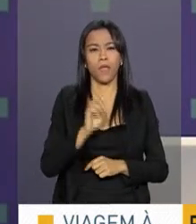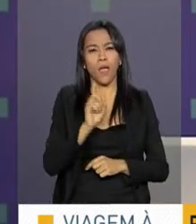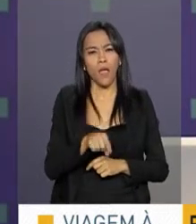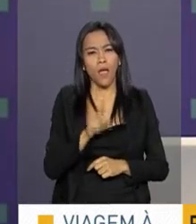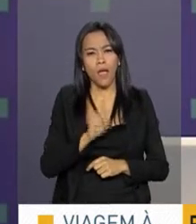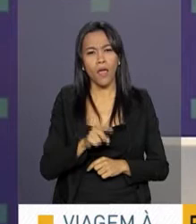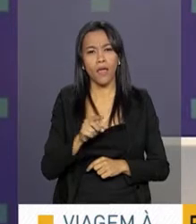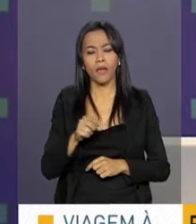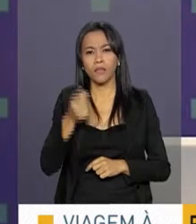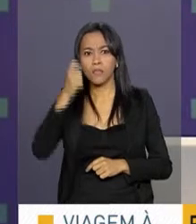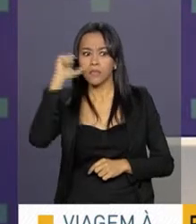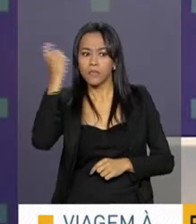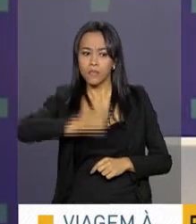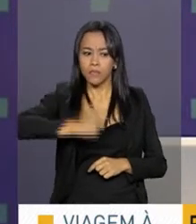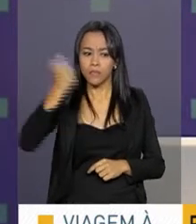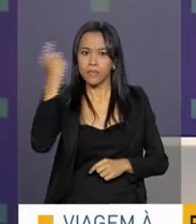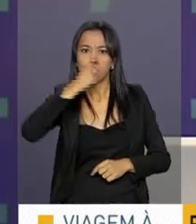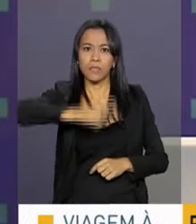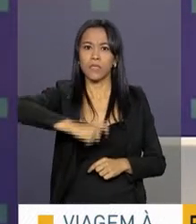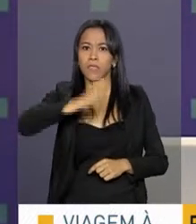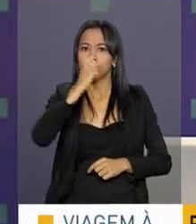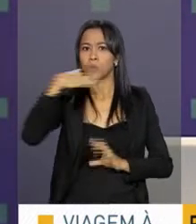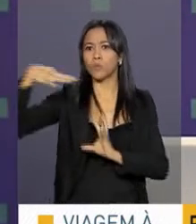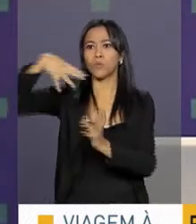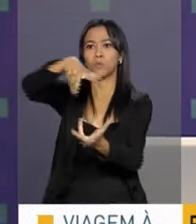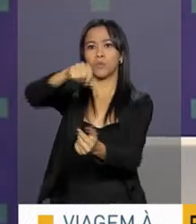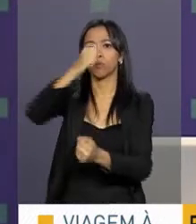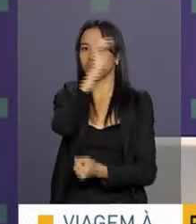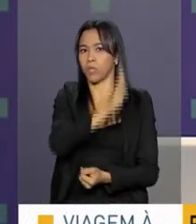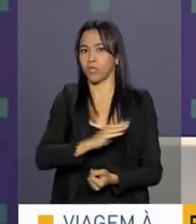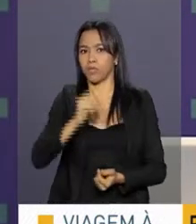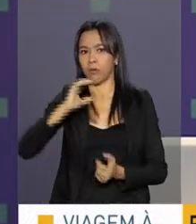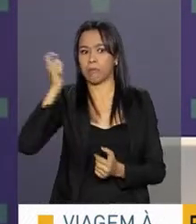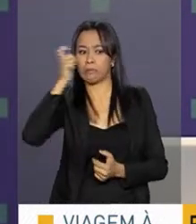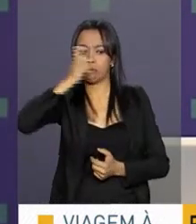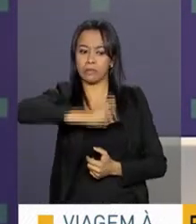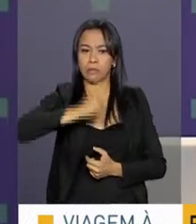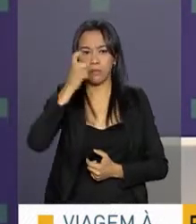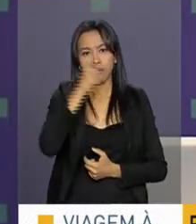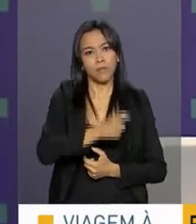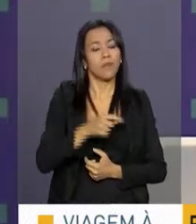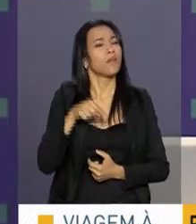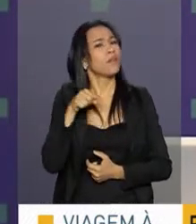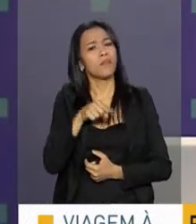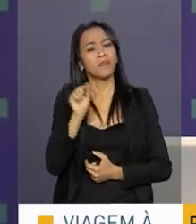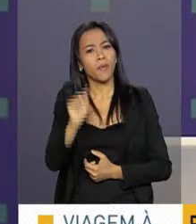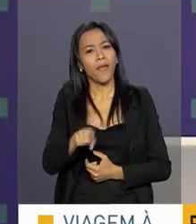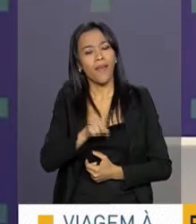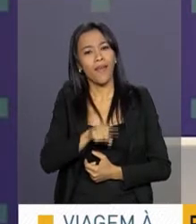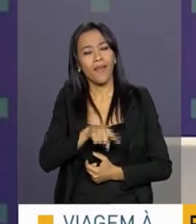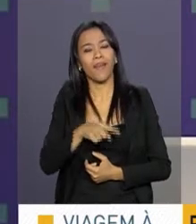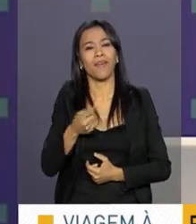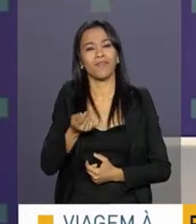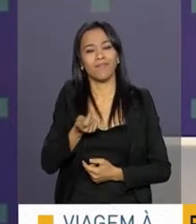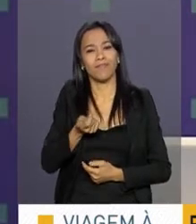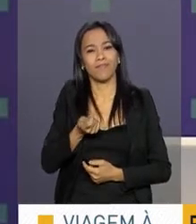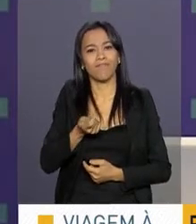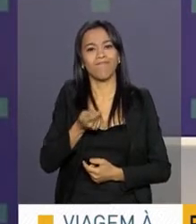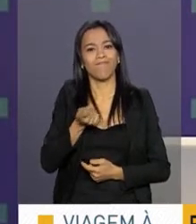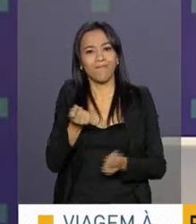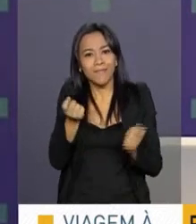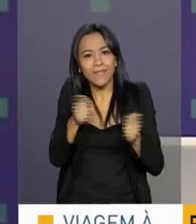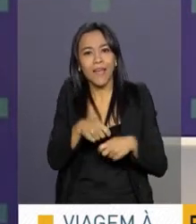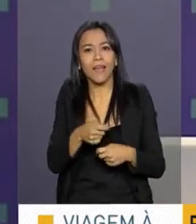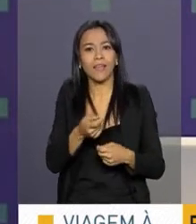destinos de investimentos estrangeiros do mundo, e esse investimento estrangeiro é mais do que suficiente para financiar as